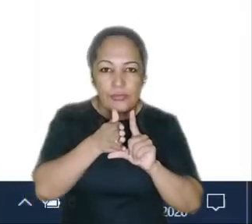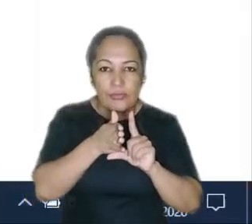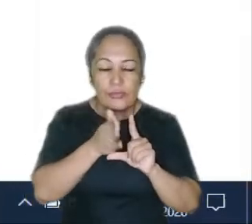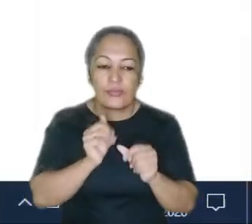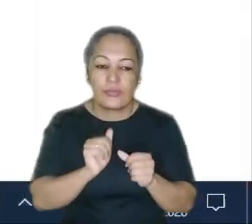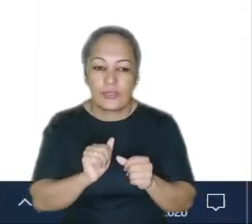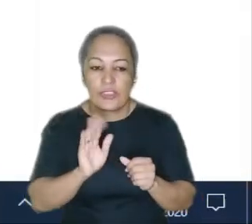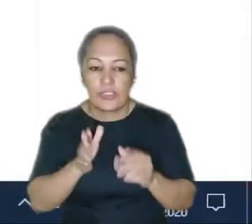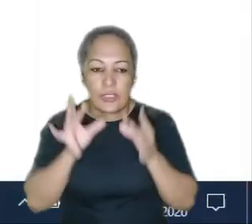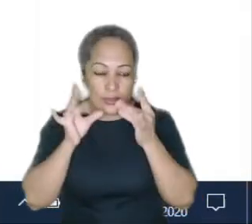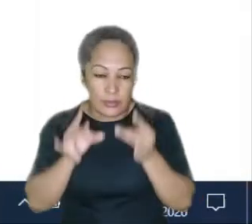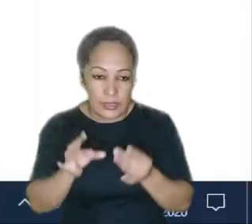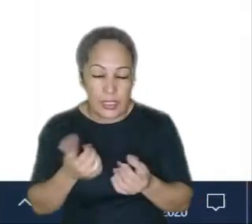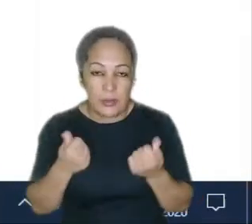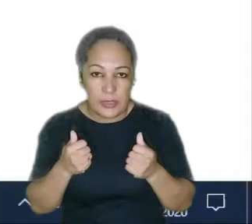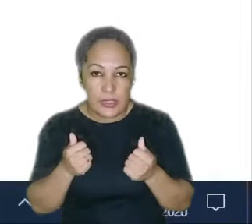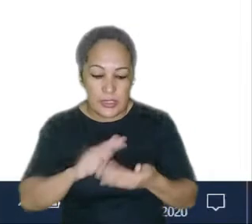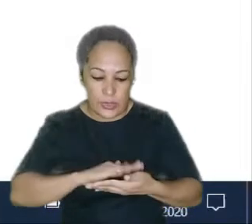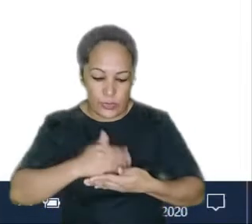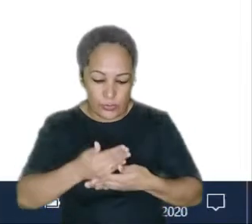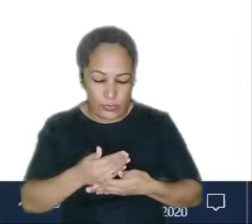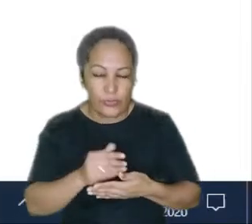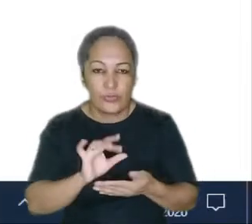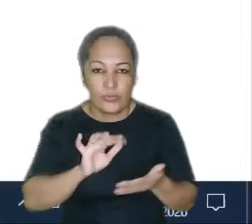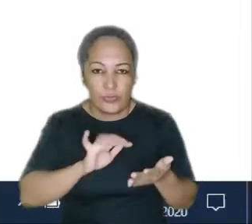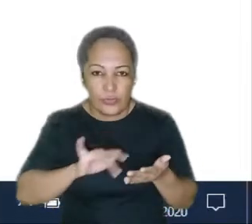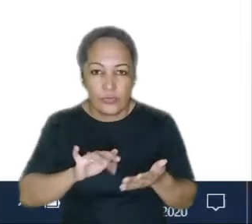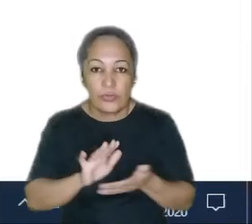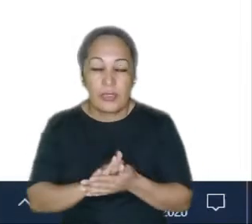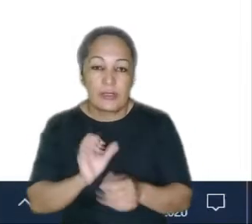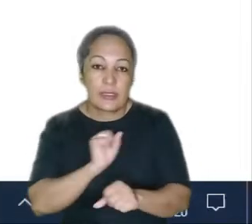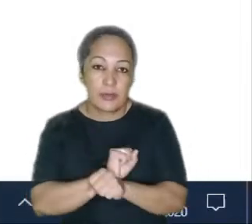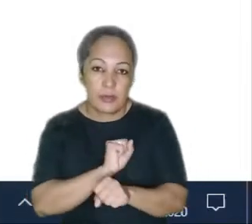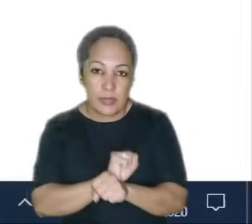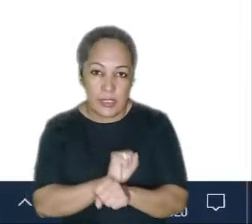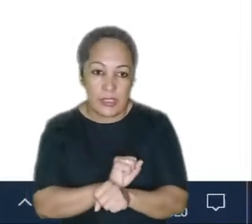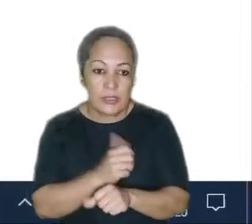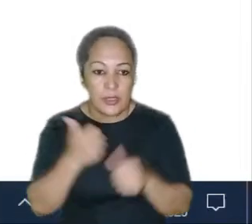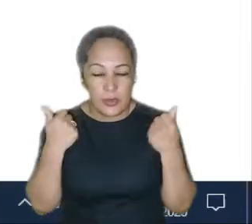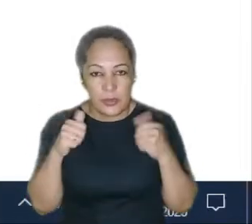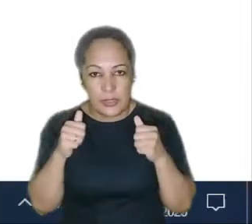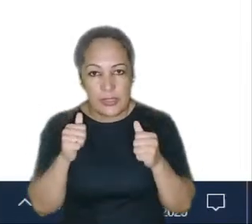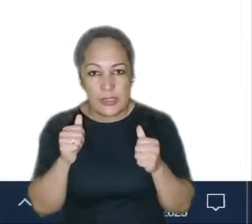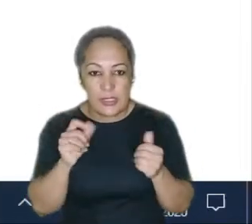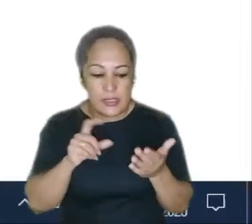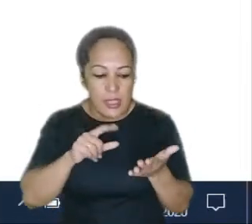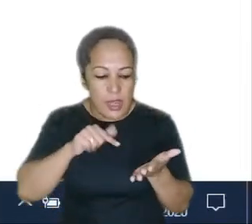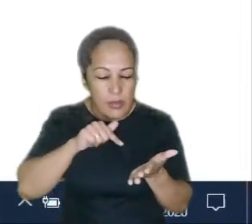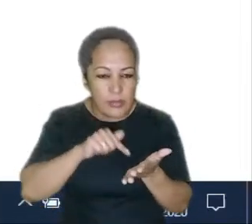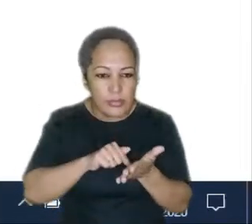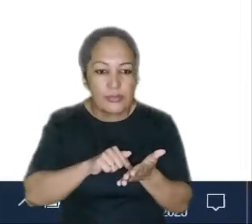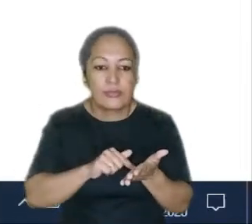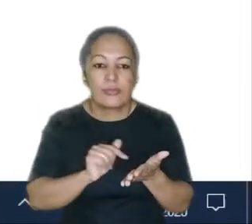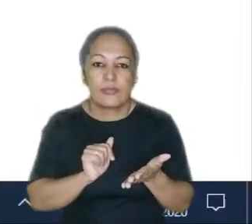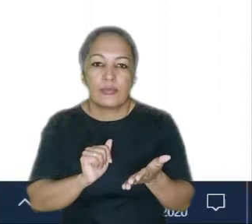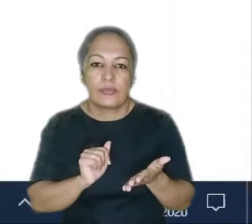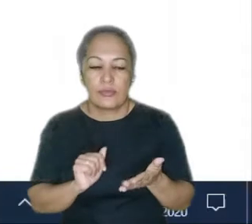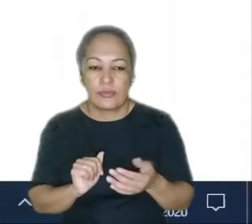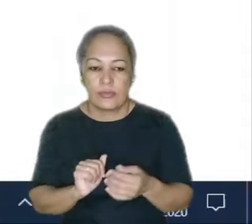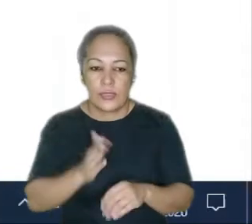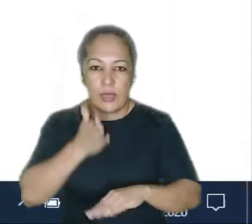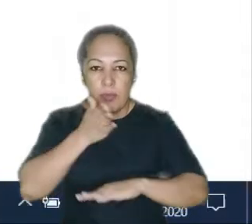tenho que conectar no servidor. Ele está ativo, mas está pausado. Então eu tenho que, por exemplo, ligar ele lá, né, dar o start nele.